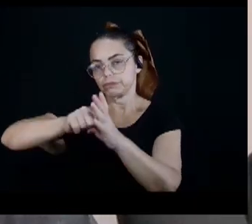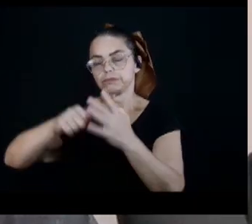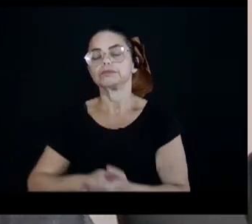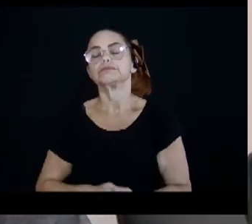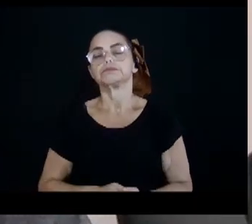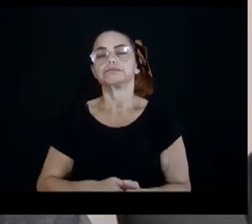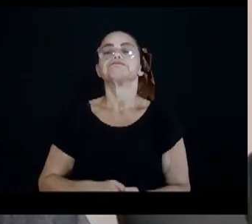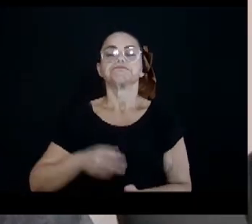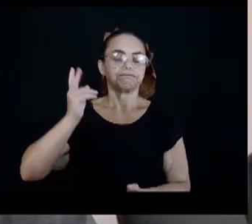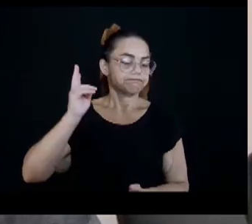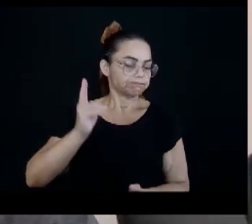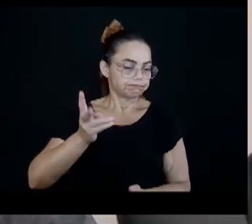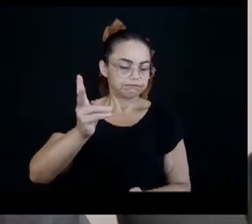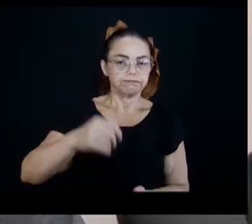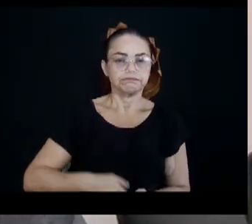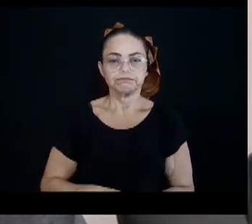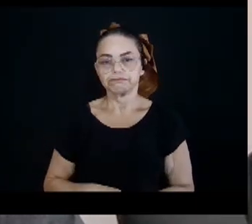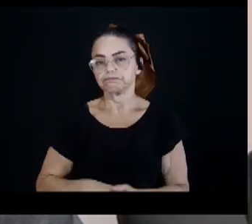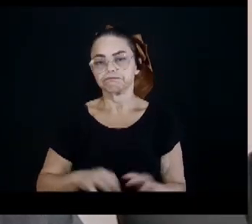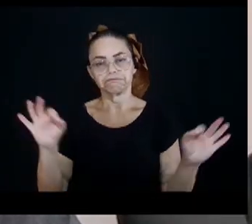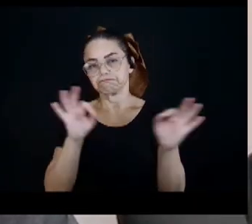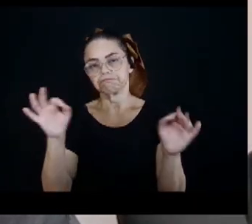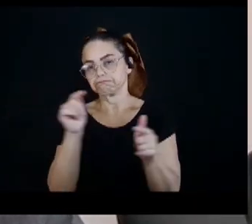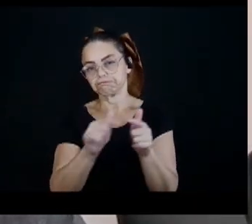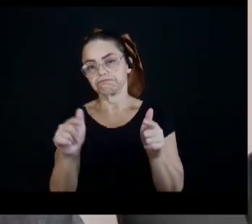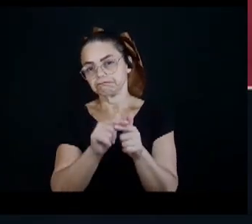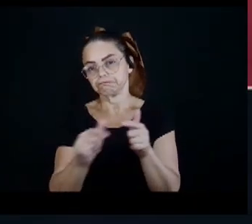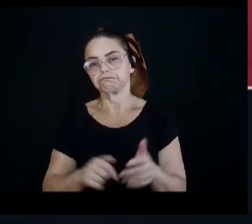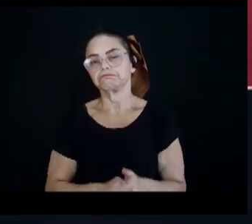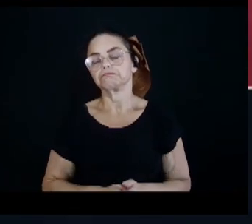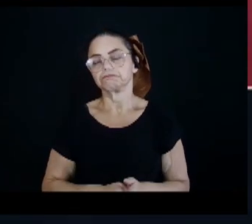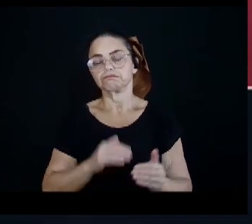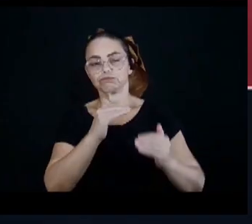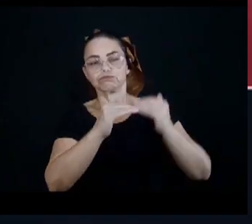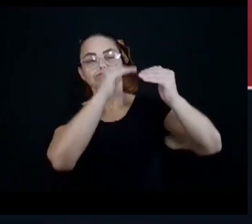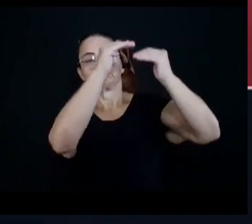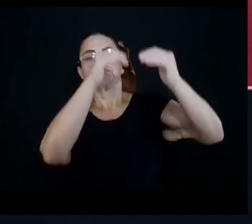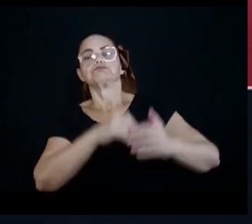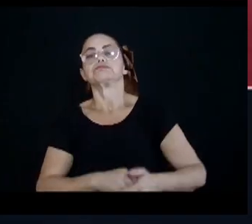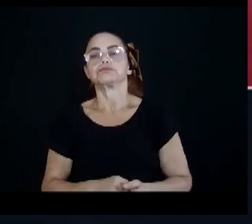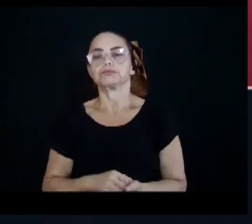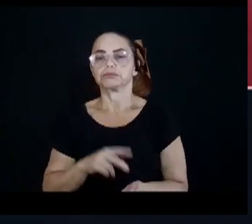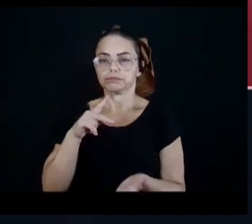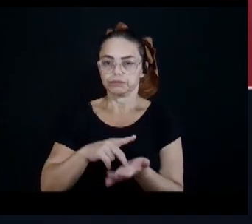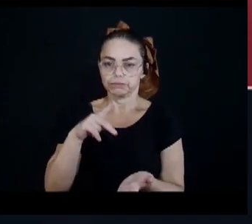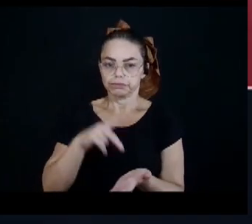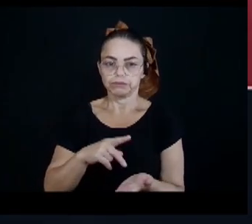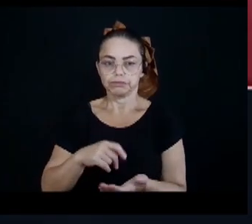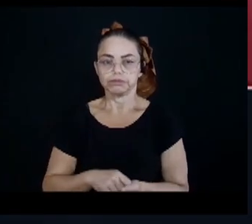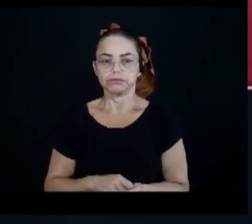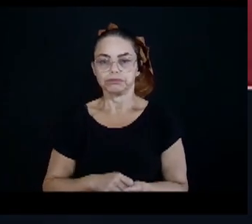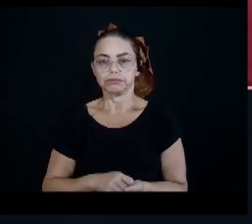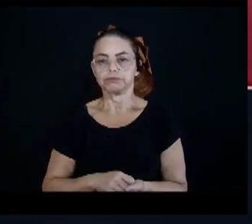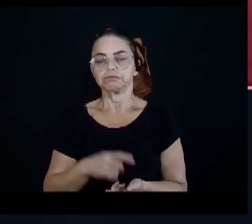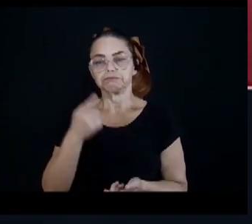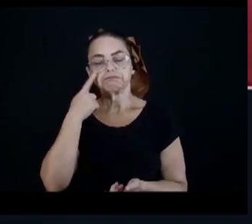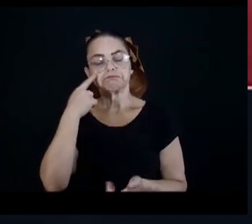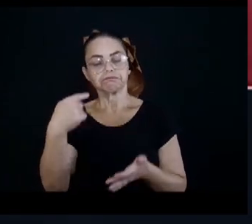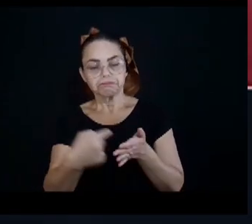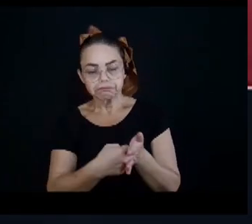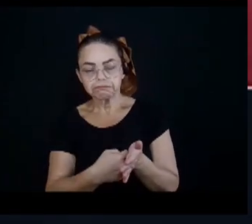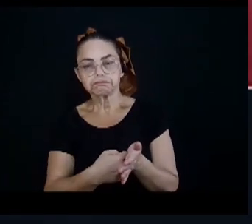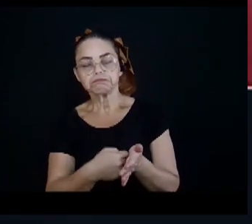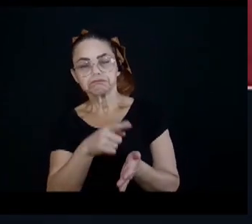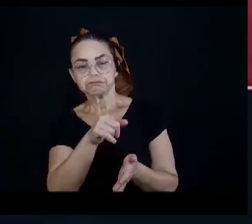não vejo ele voltando, eu só vejo ele evoluindo. Uhum. Exatamente, né? Eu fiz essa pergunta para provocar mesmo